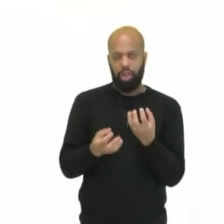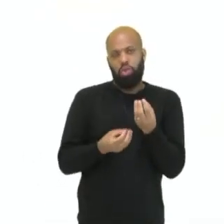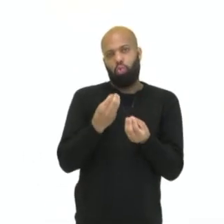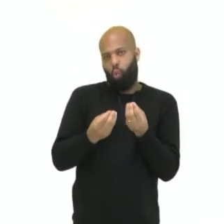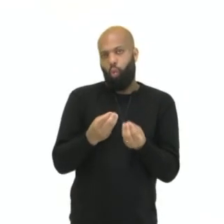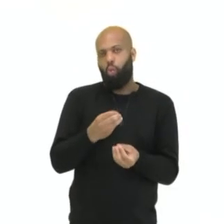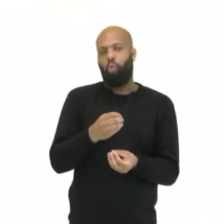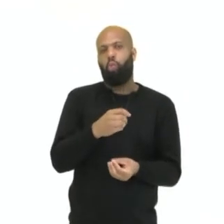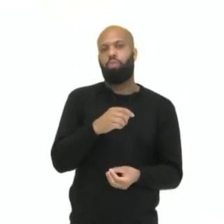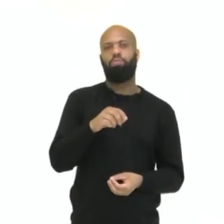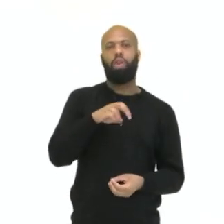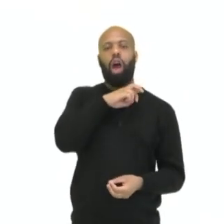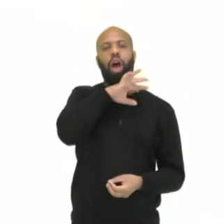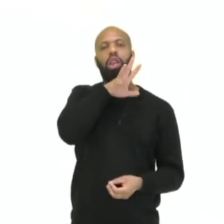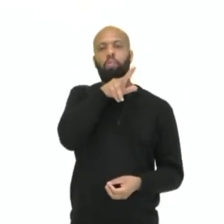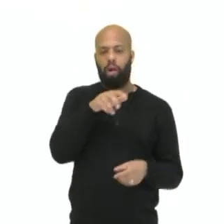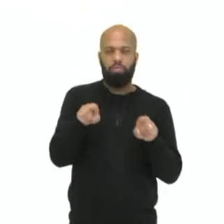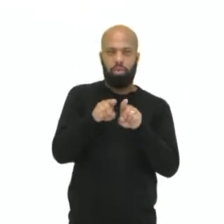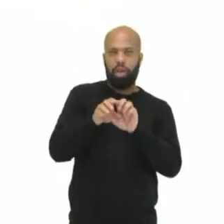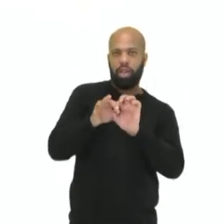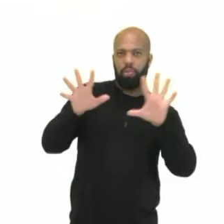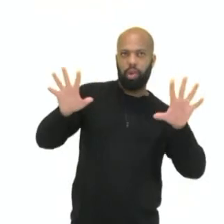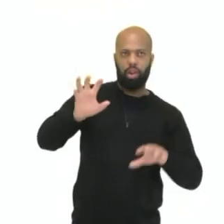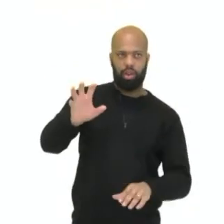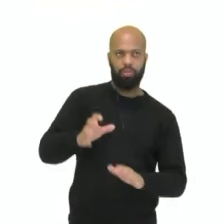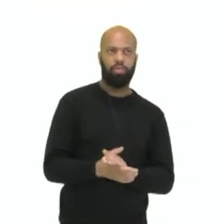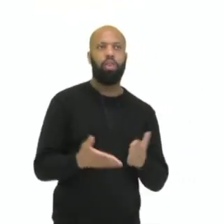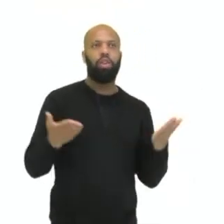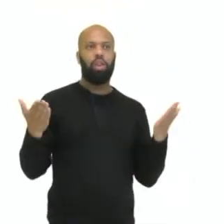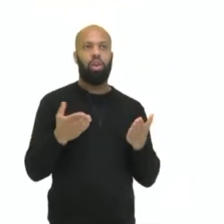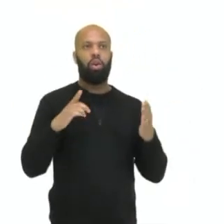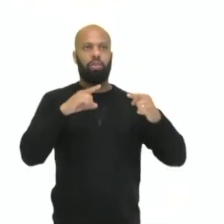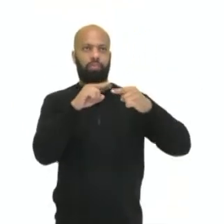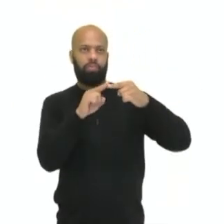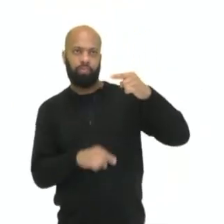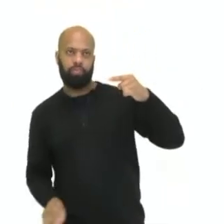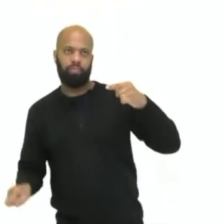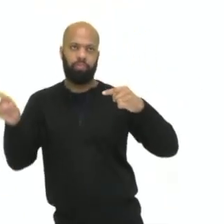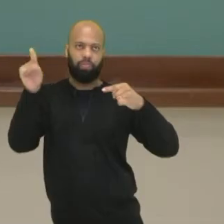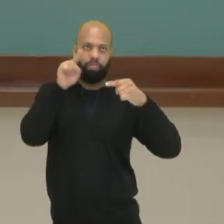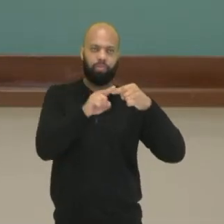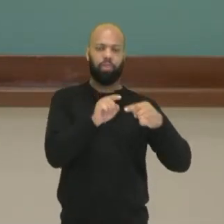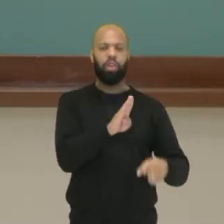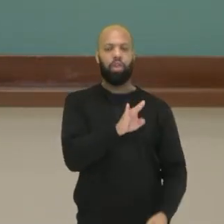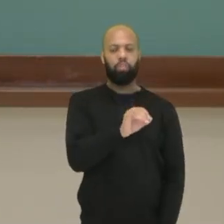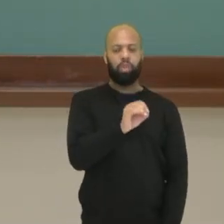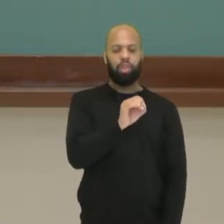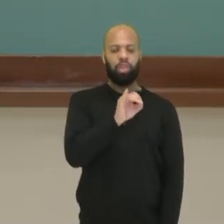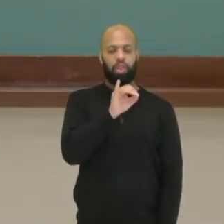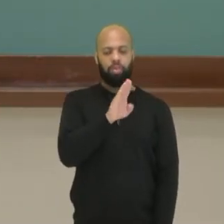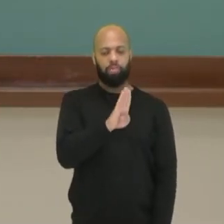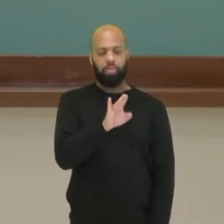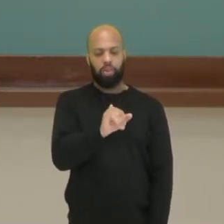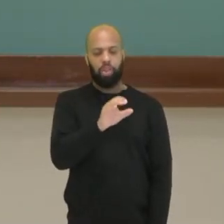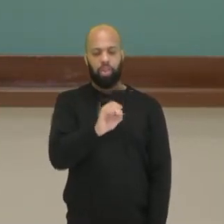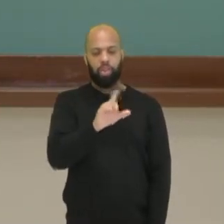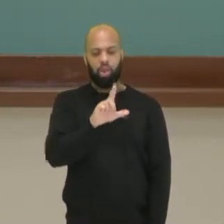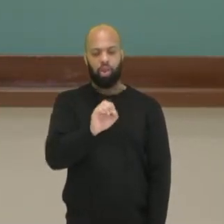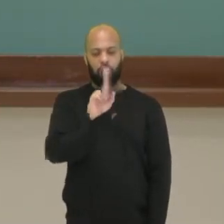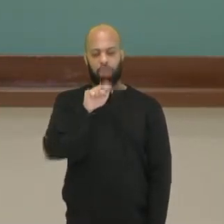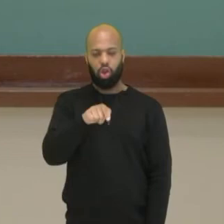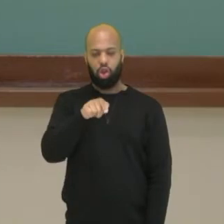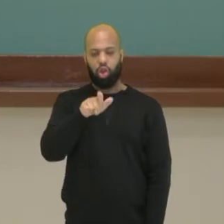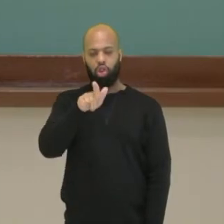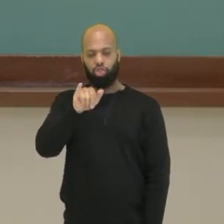tudo mais. Então, tudo isso aí está importante. E falando ali da questão do ciclo biológico, né, agora falando ali do ser vivo em si,